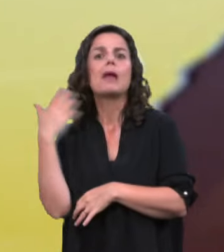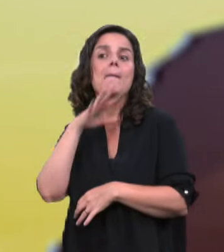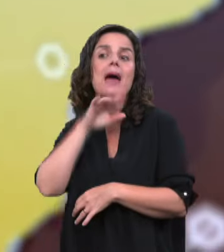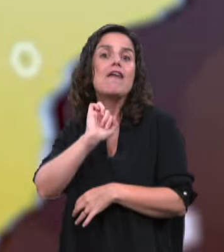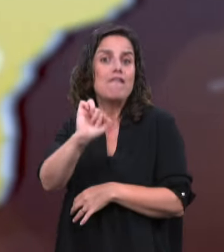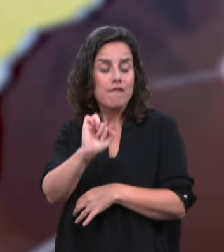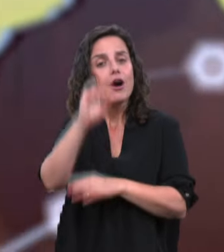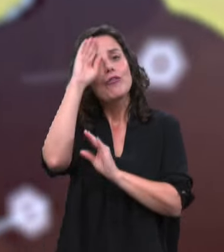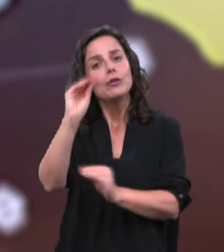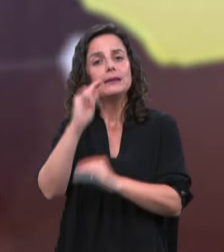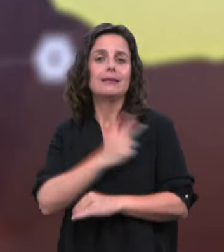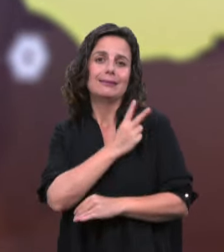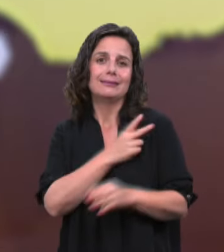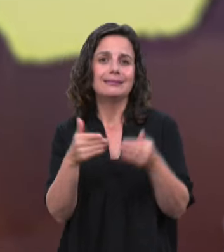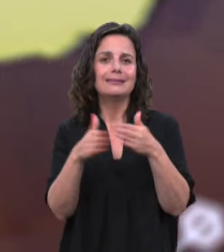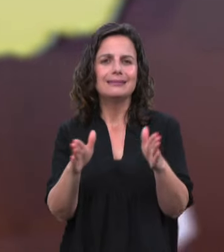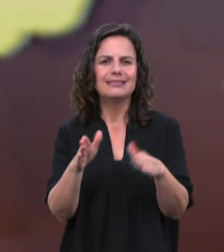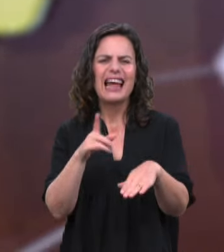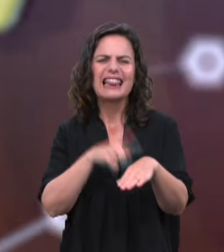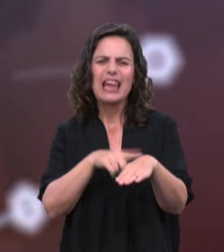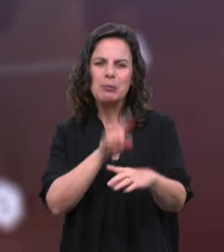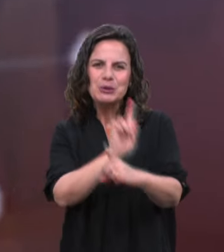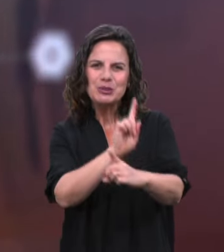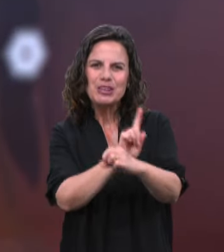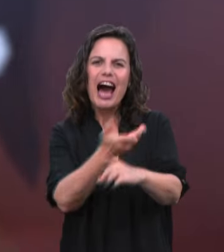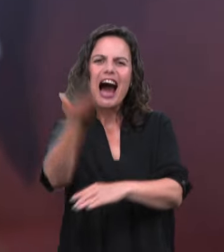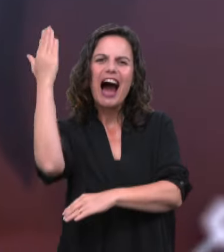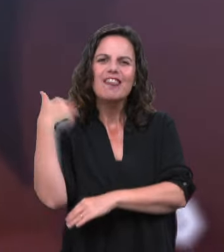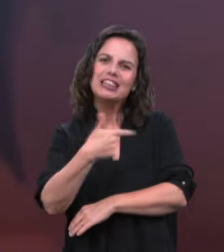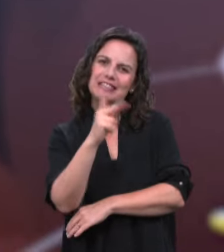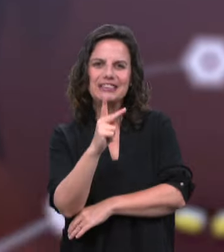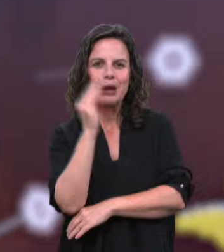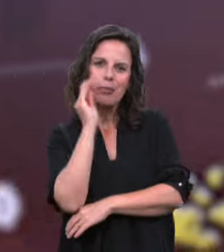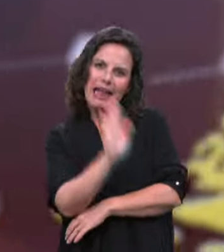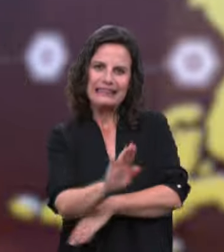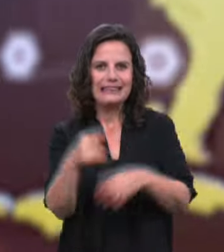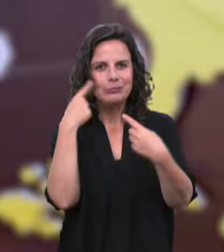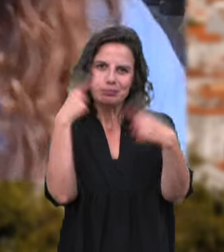uma formação na Universidade Aberta, quando o ensino ainda era através da televisão.